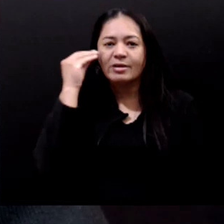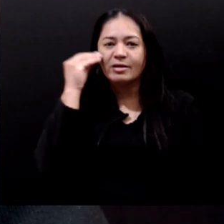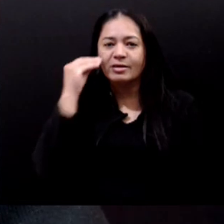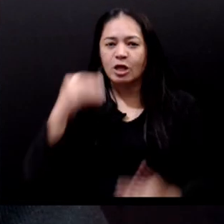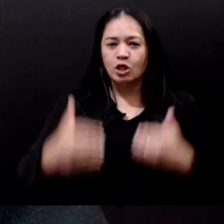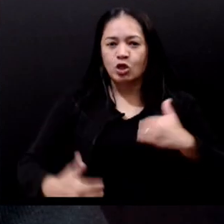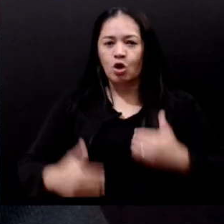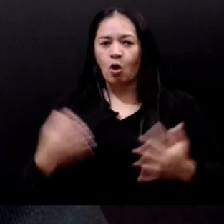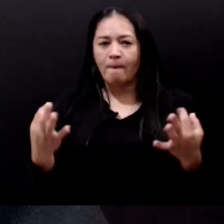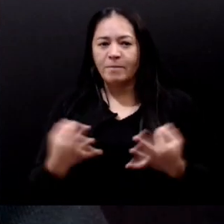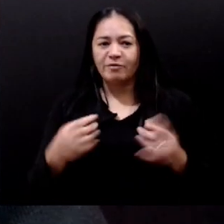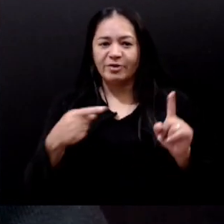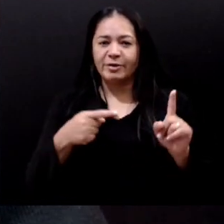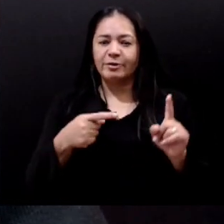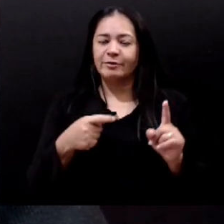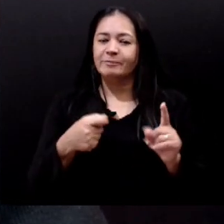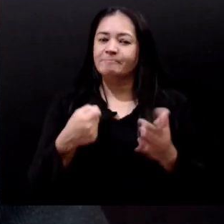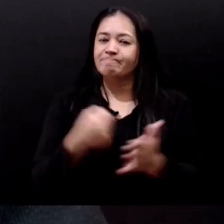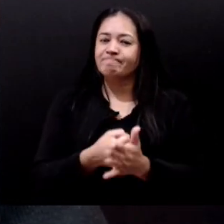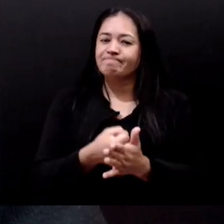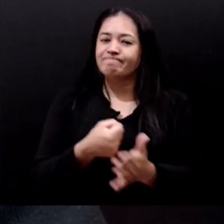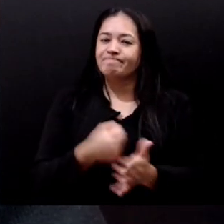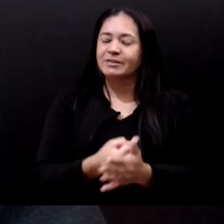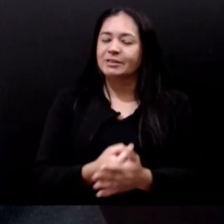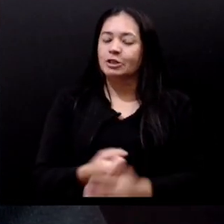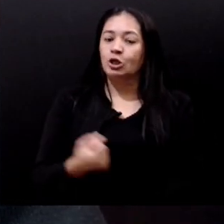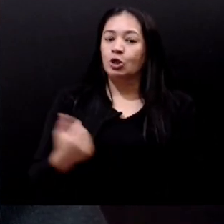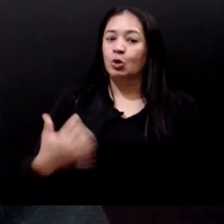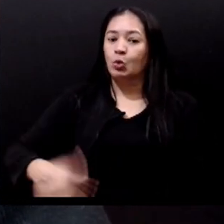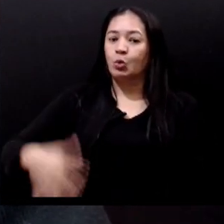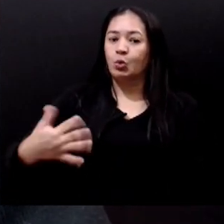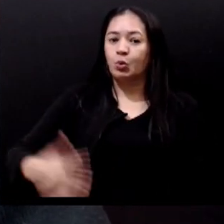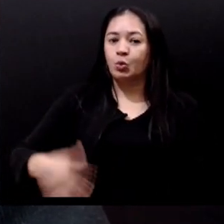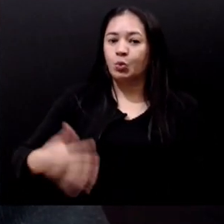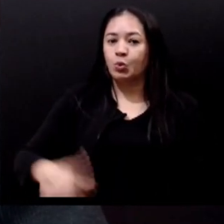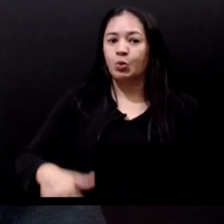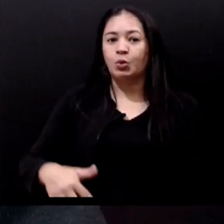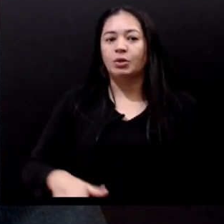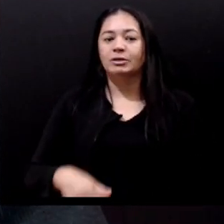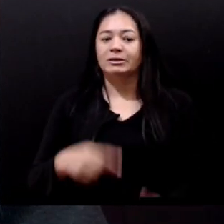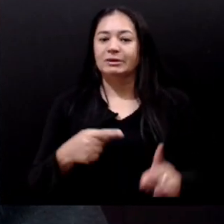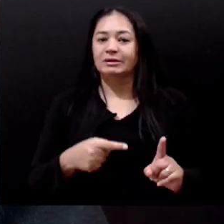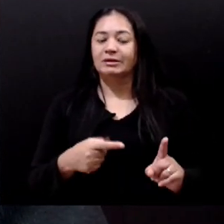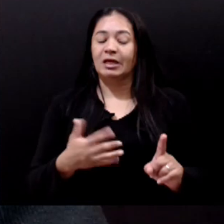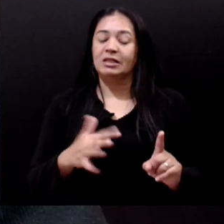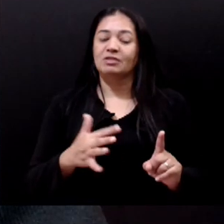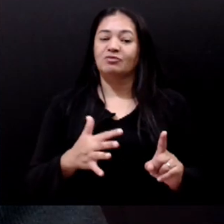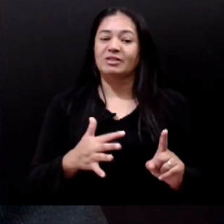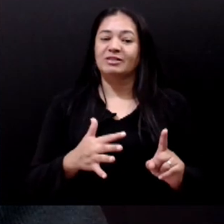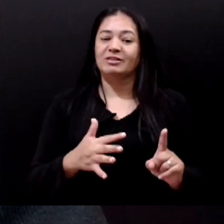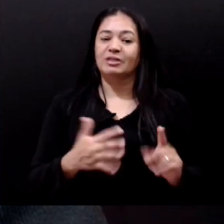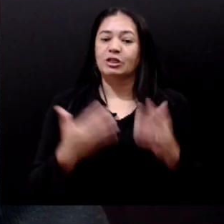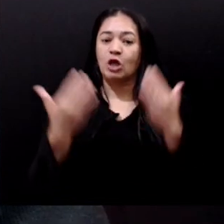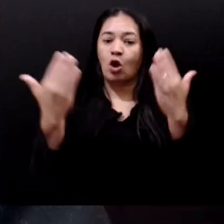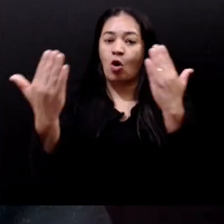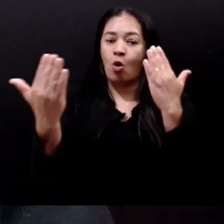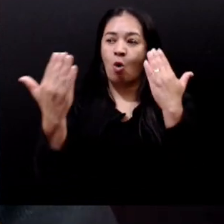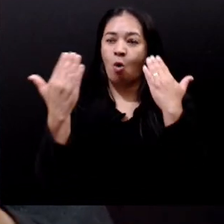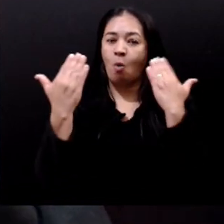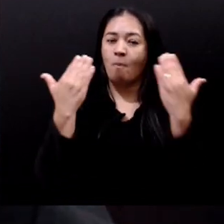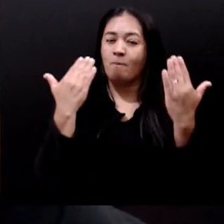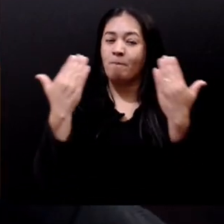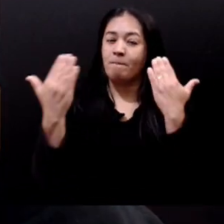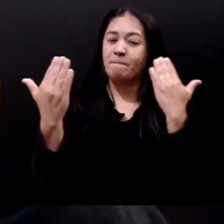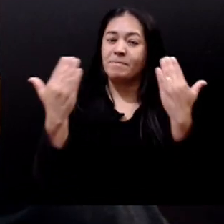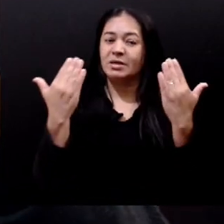alto, muito alto, né? E esse preço muito alto, muitas vezes ele está se comparando com alguém ou então ele está fazendo aquela regra: "Olha,